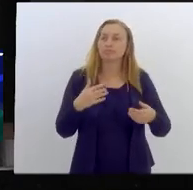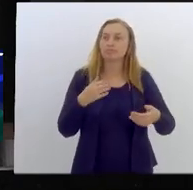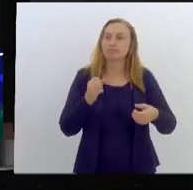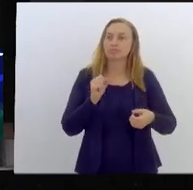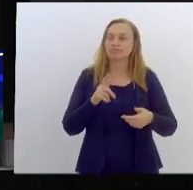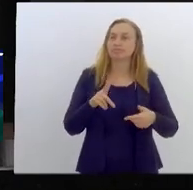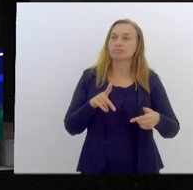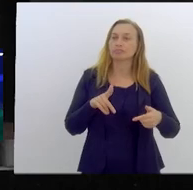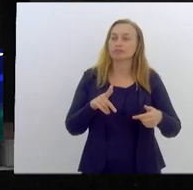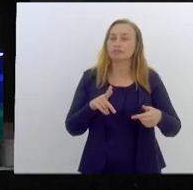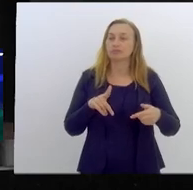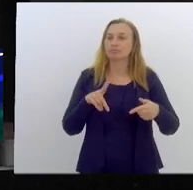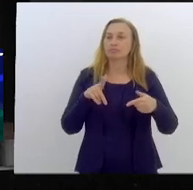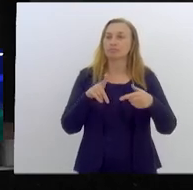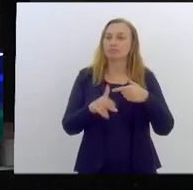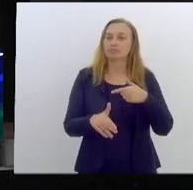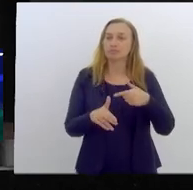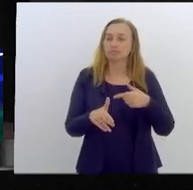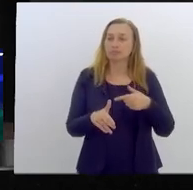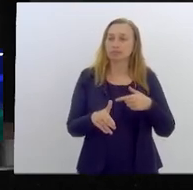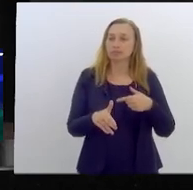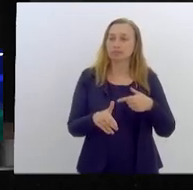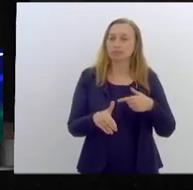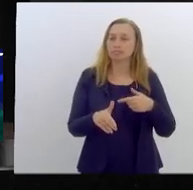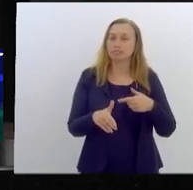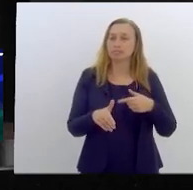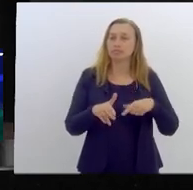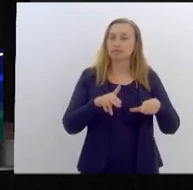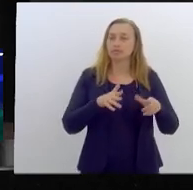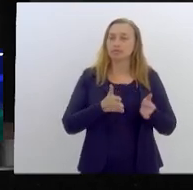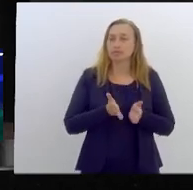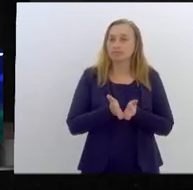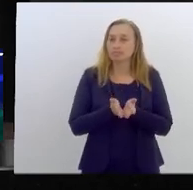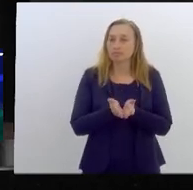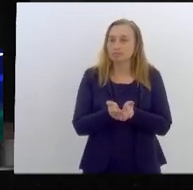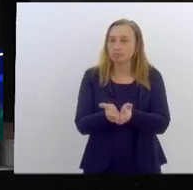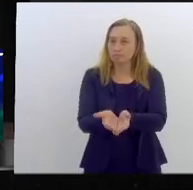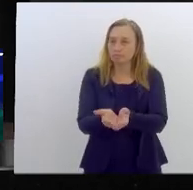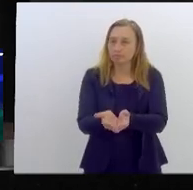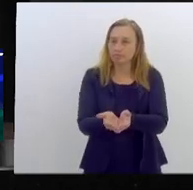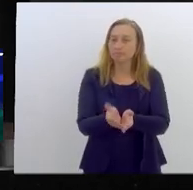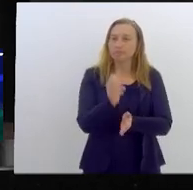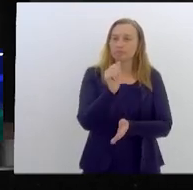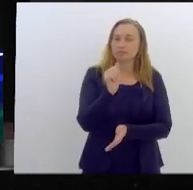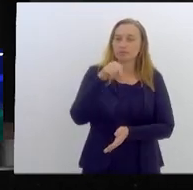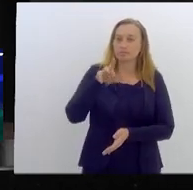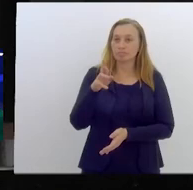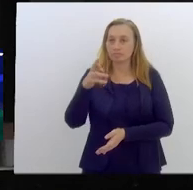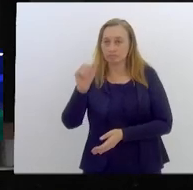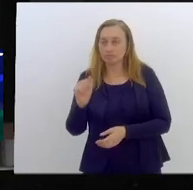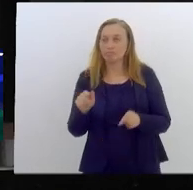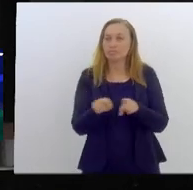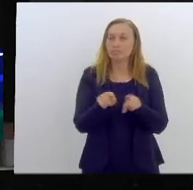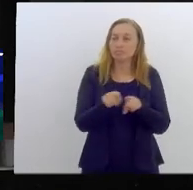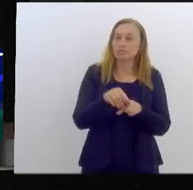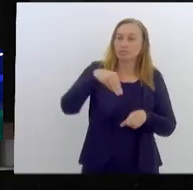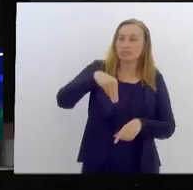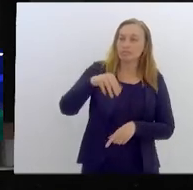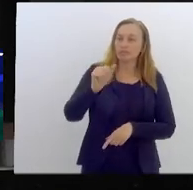dos serviços das barcas, não é, que saem tanto de Angra dos Reis quanto de